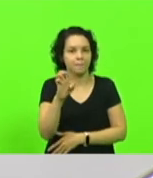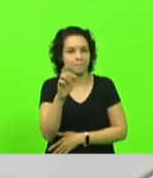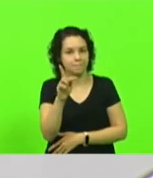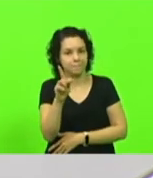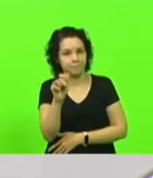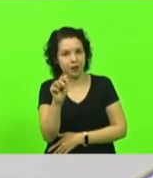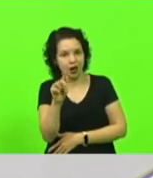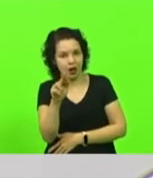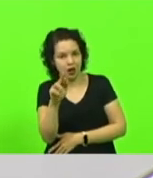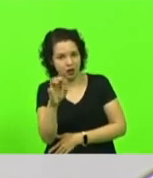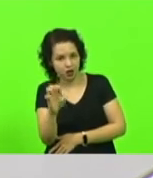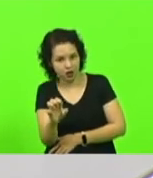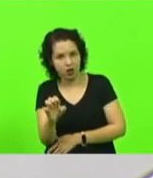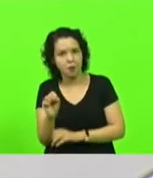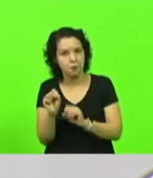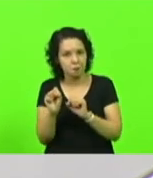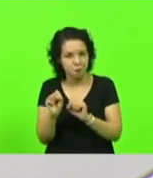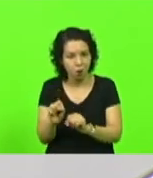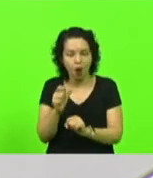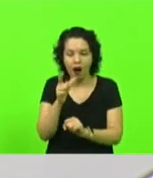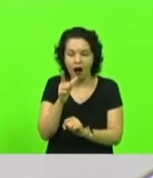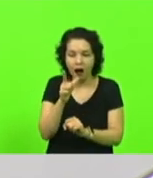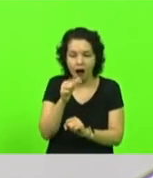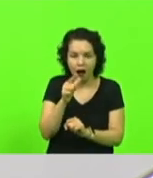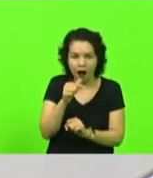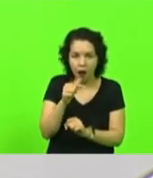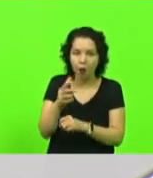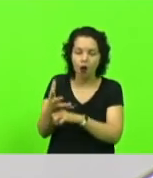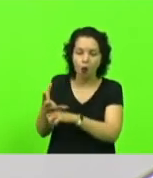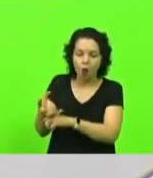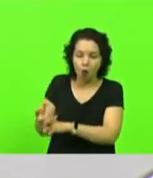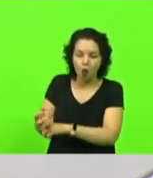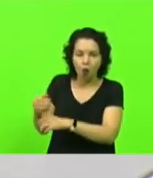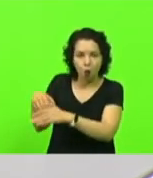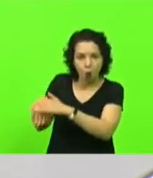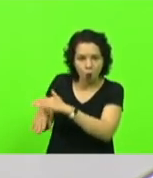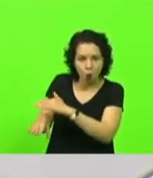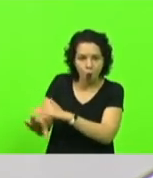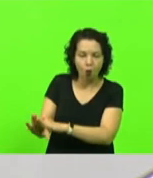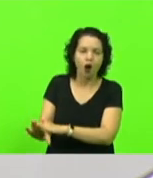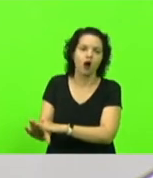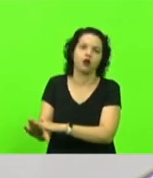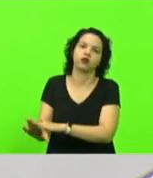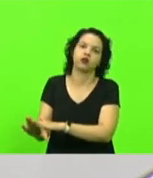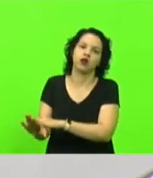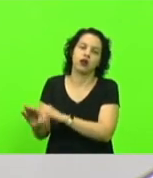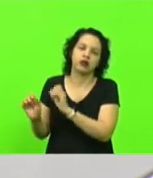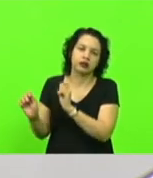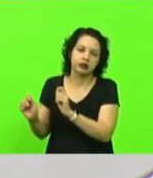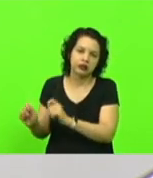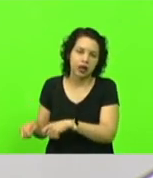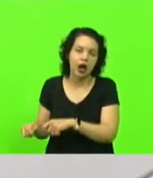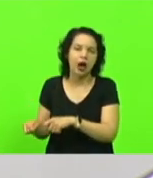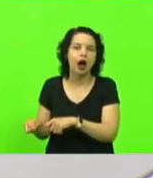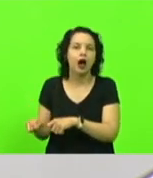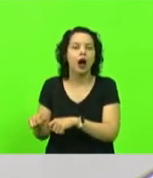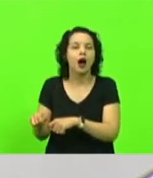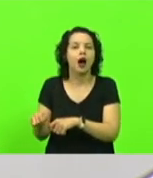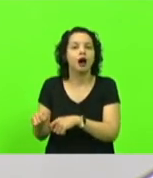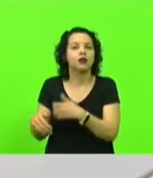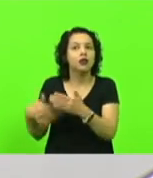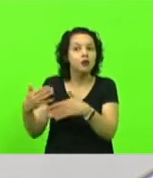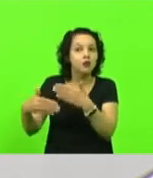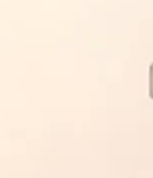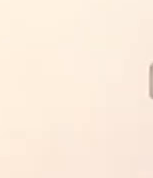reservação de água de acordo com a sua necessidade, se preparando exatamente por momentos